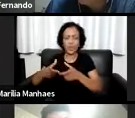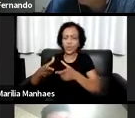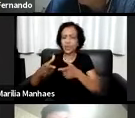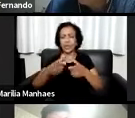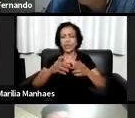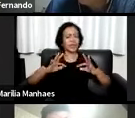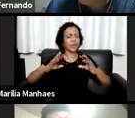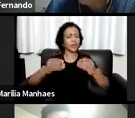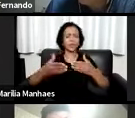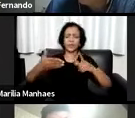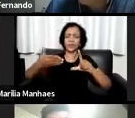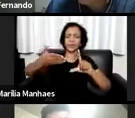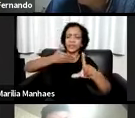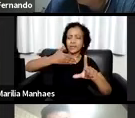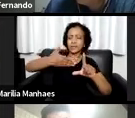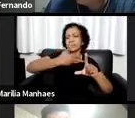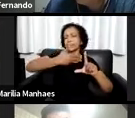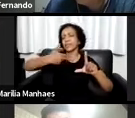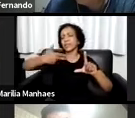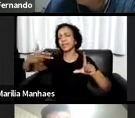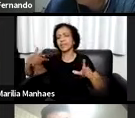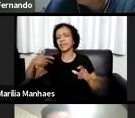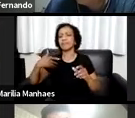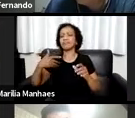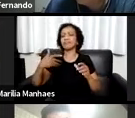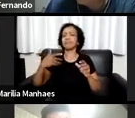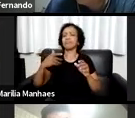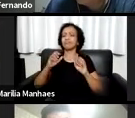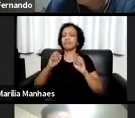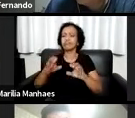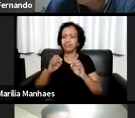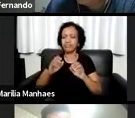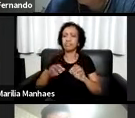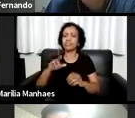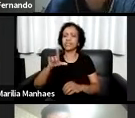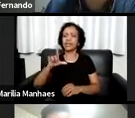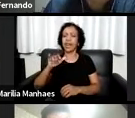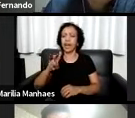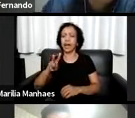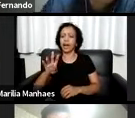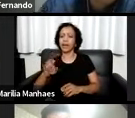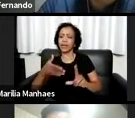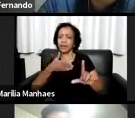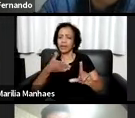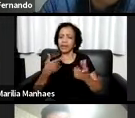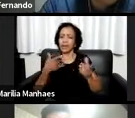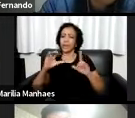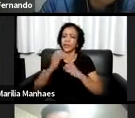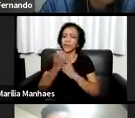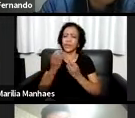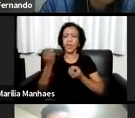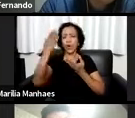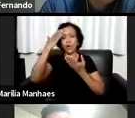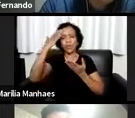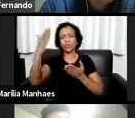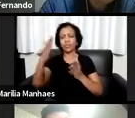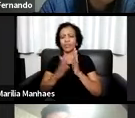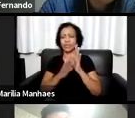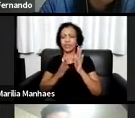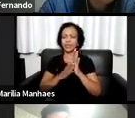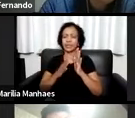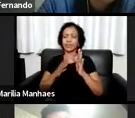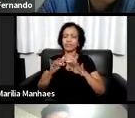teleconferência, transmissão de cultos. Louvamos o teu nome por todas essas ferramentas que fazem